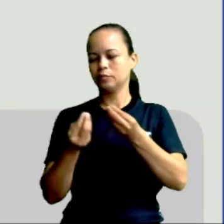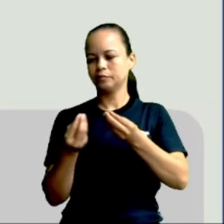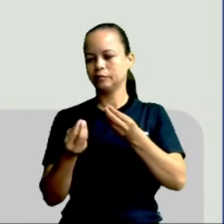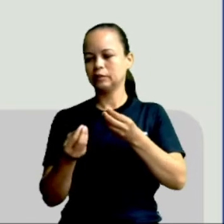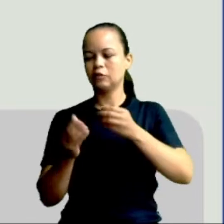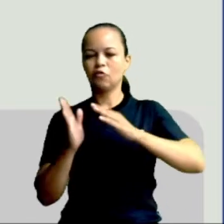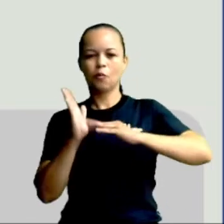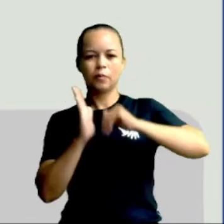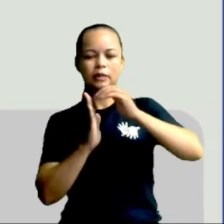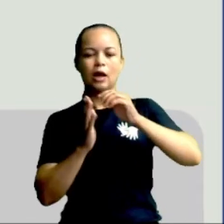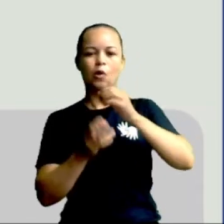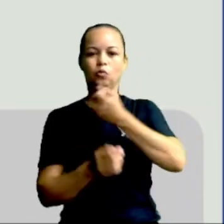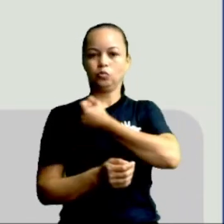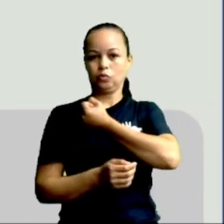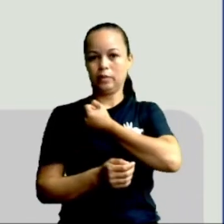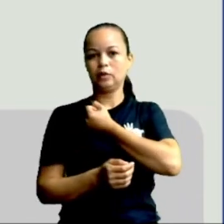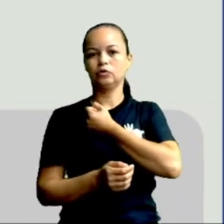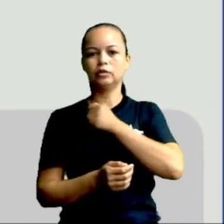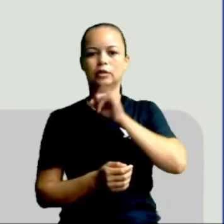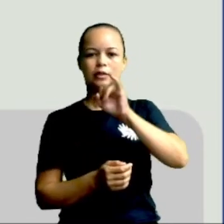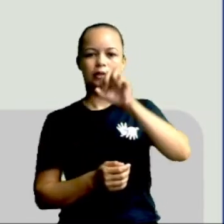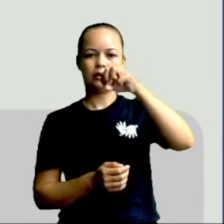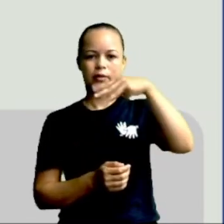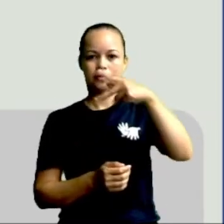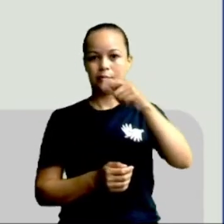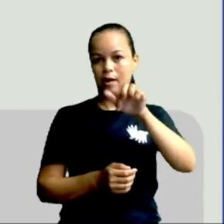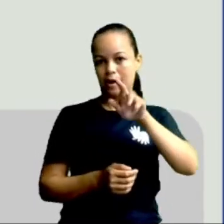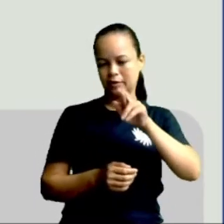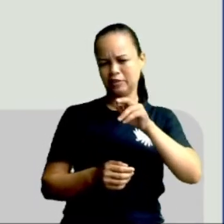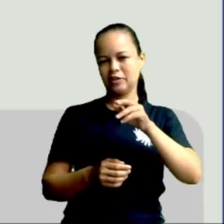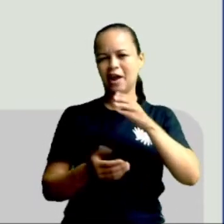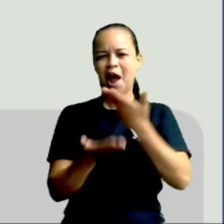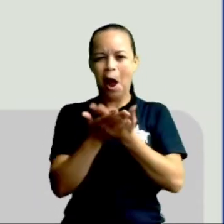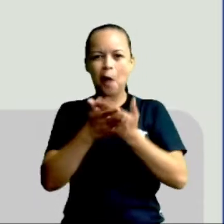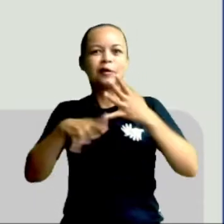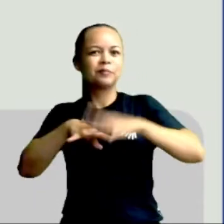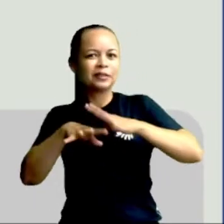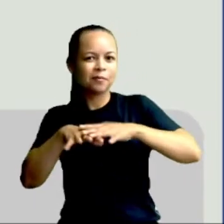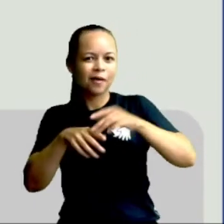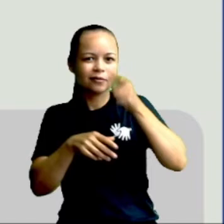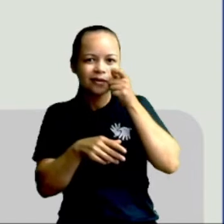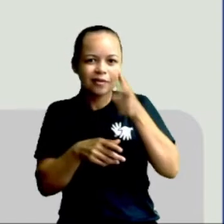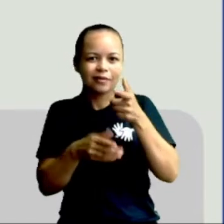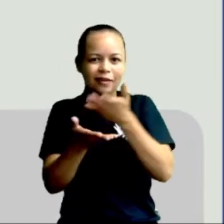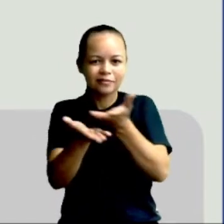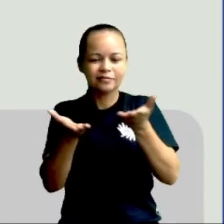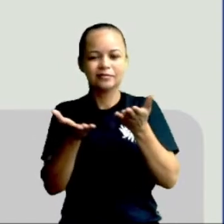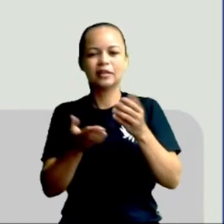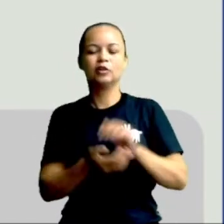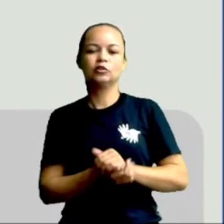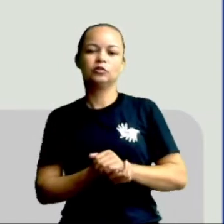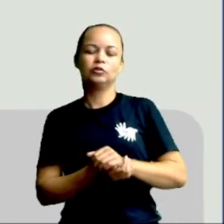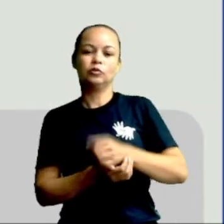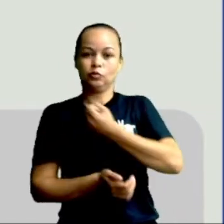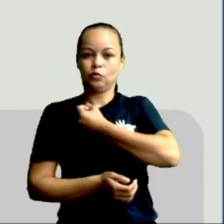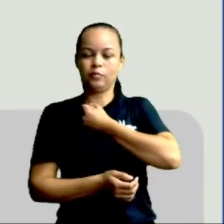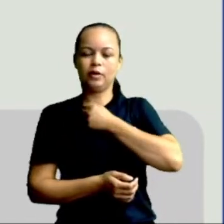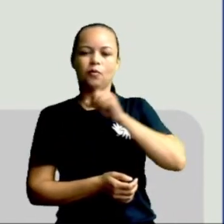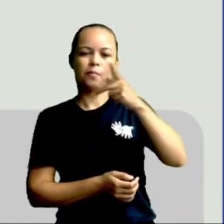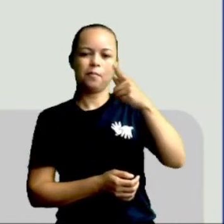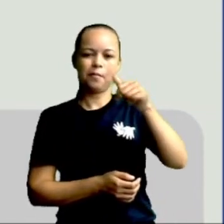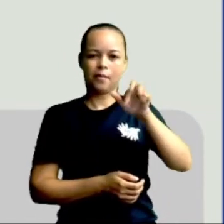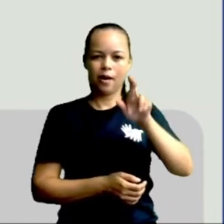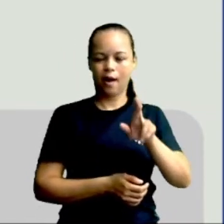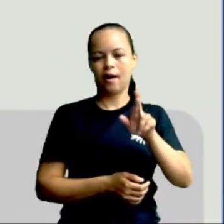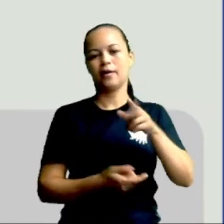for pintando só os números ímpares, e aí, aula de matemática, tá todo mundo ligado? Número par e número ímpar, a gente vai